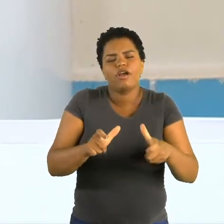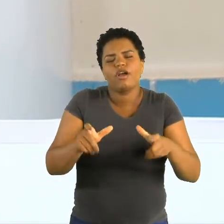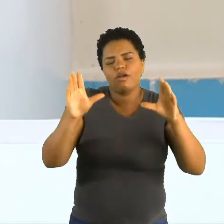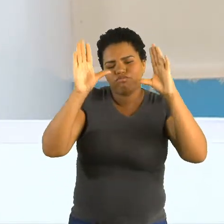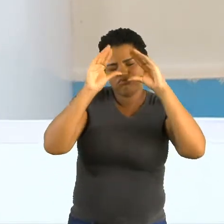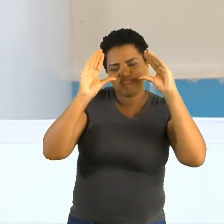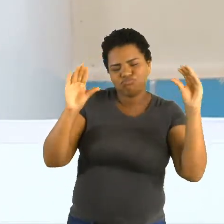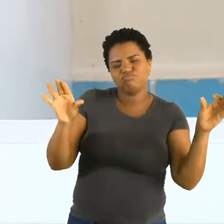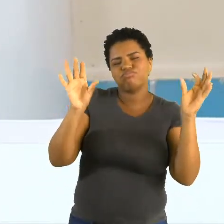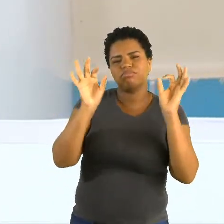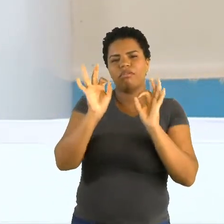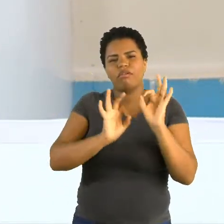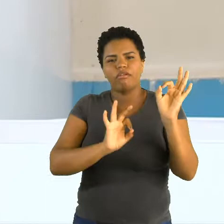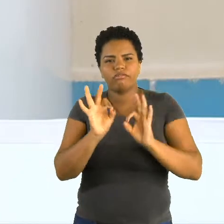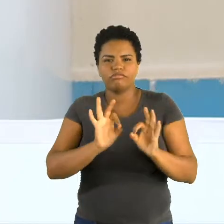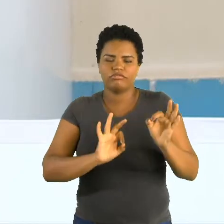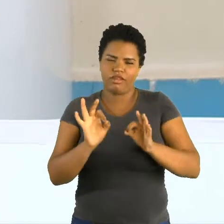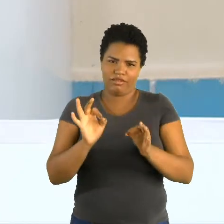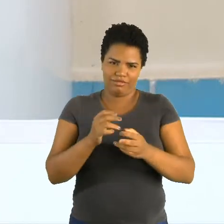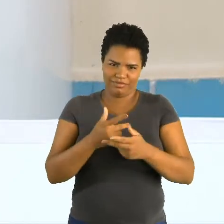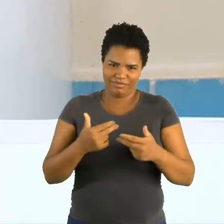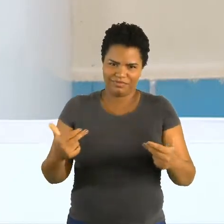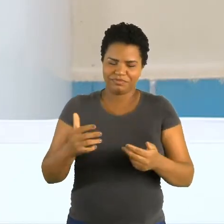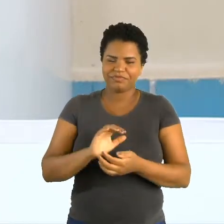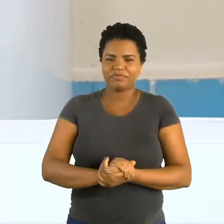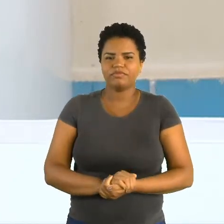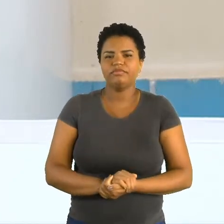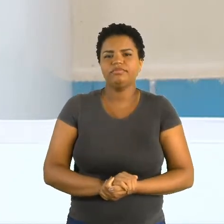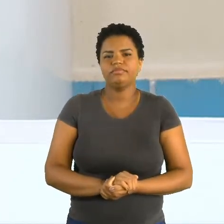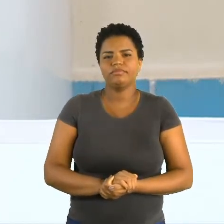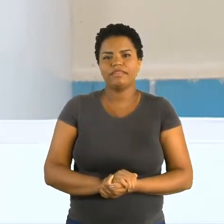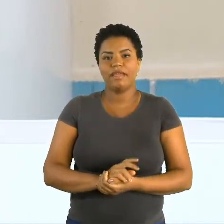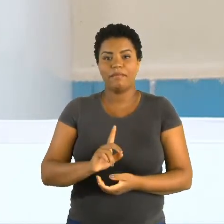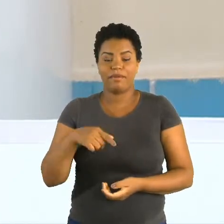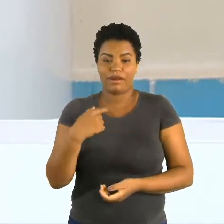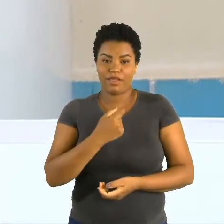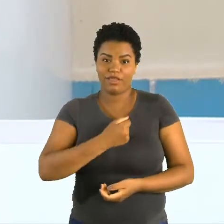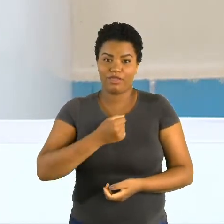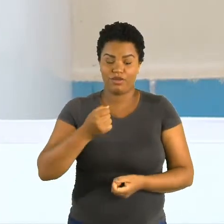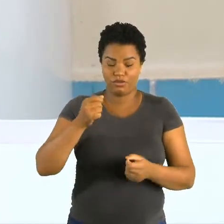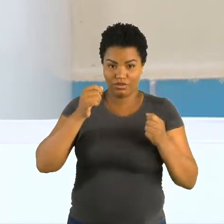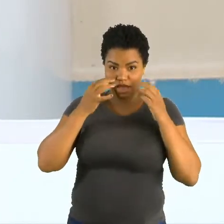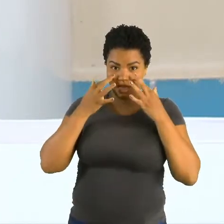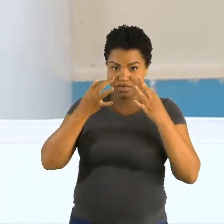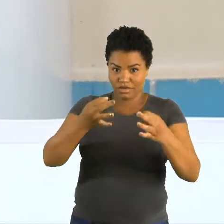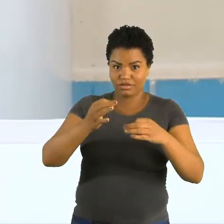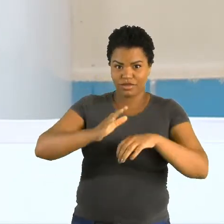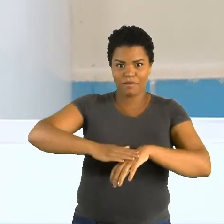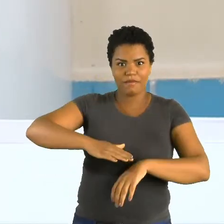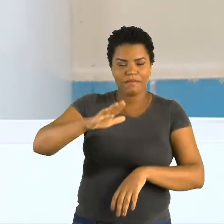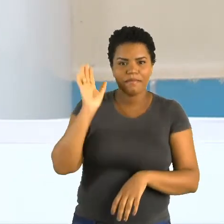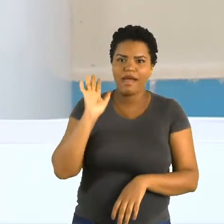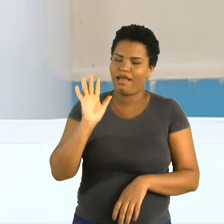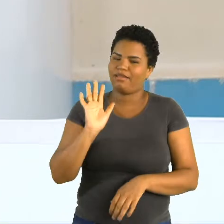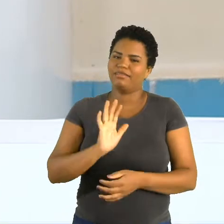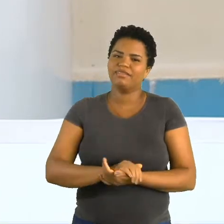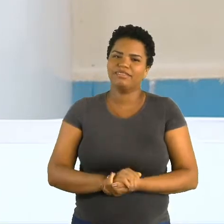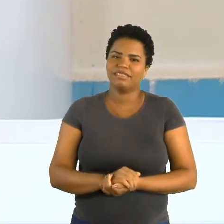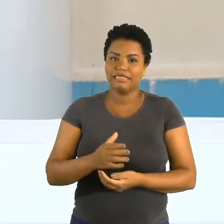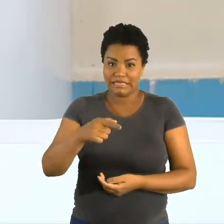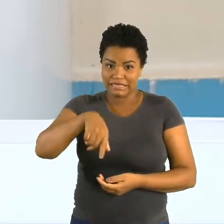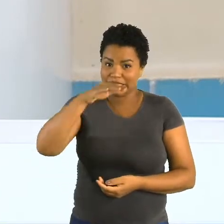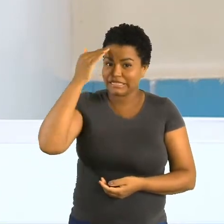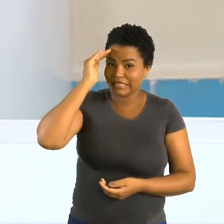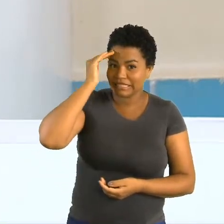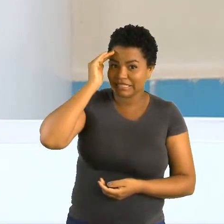para que a nossa atenção e aprendizado aumente ainda mais. Vocês entenderam? E o nosso